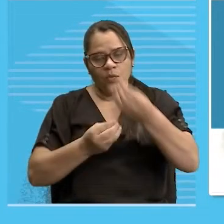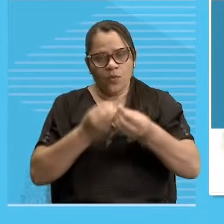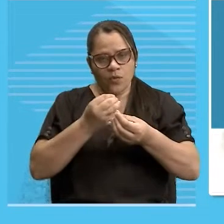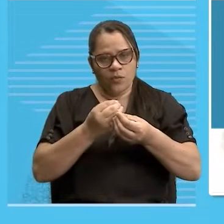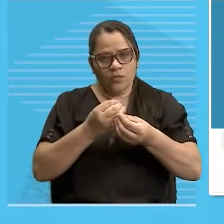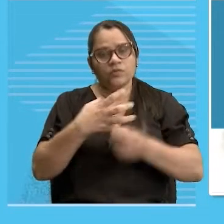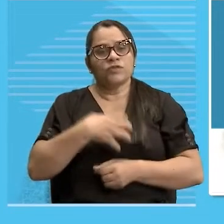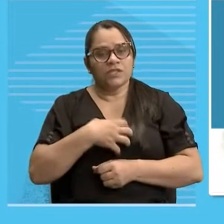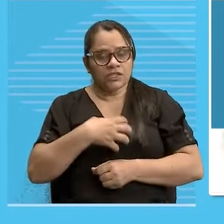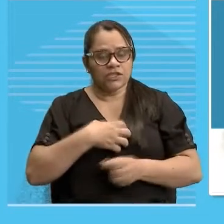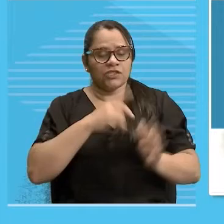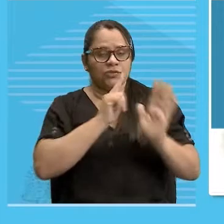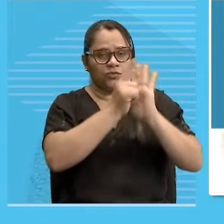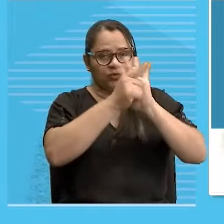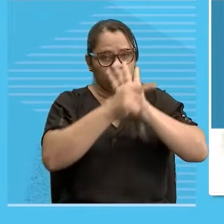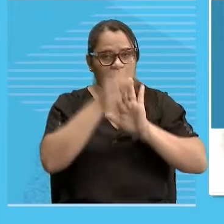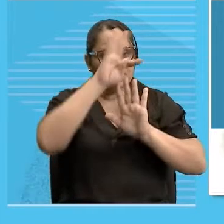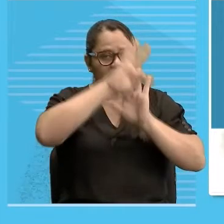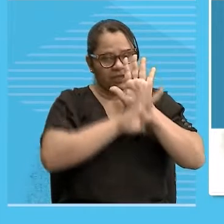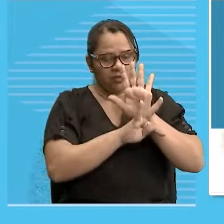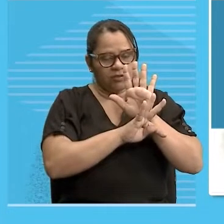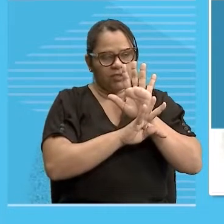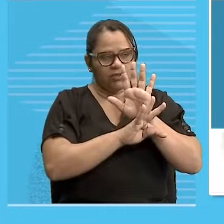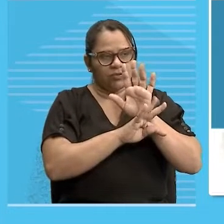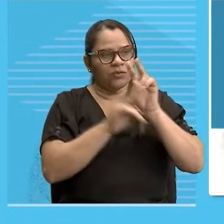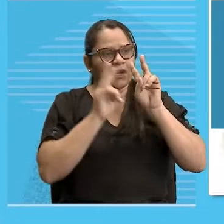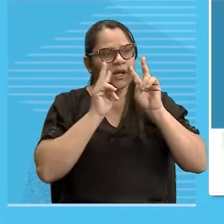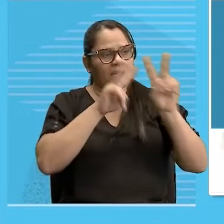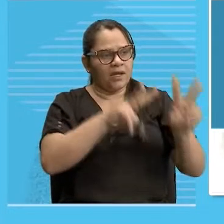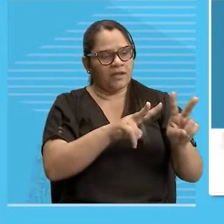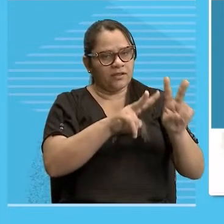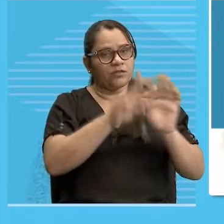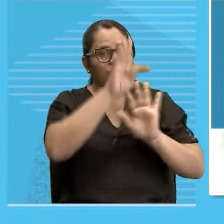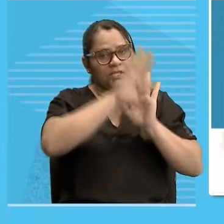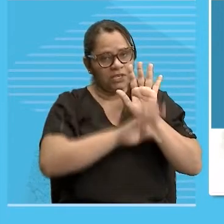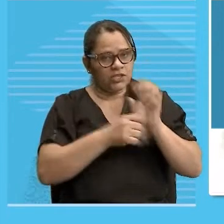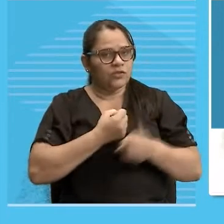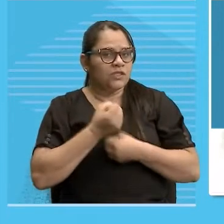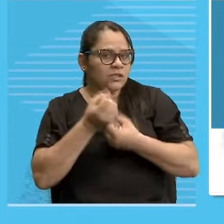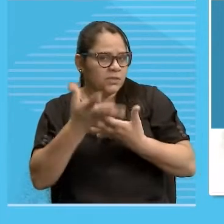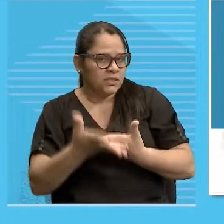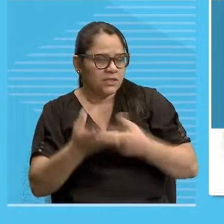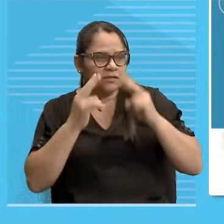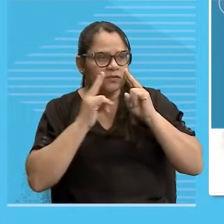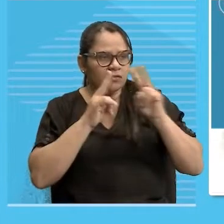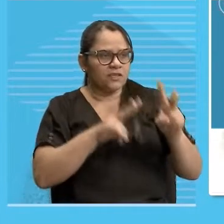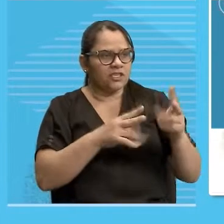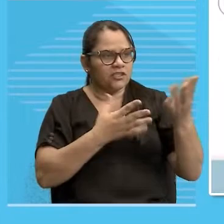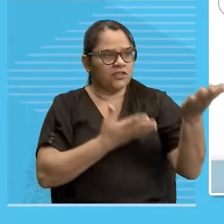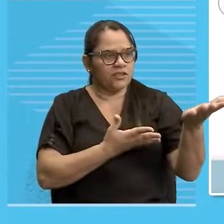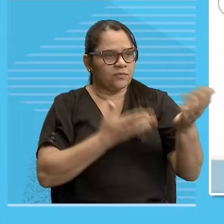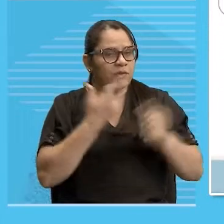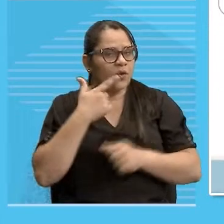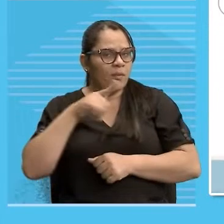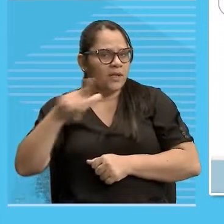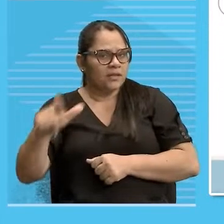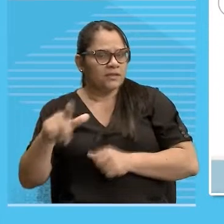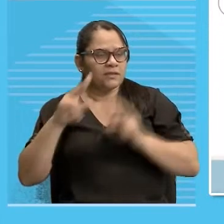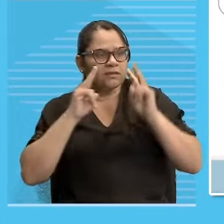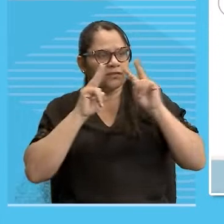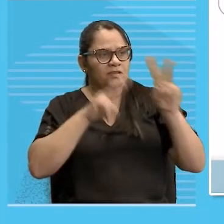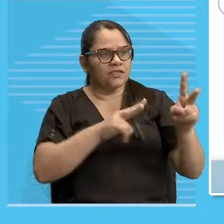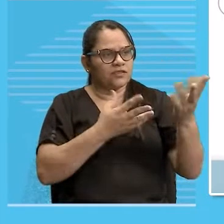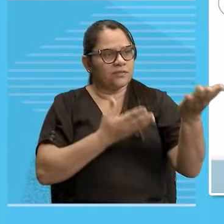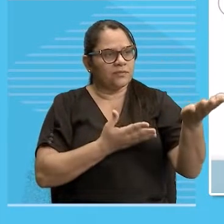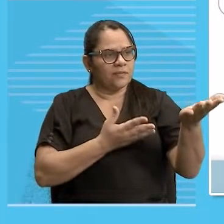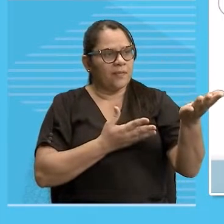dos textos, né? Principalmente textos mais expressivos. Então, bora lá. Olha